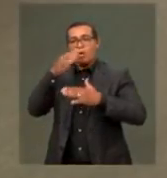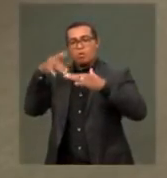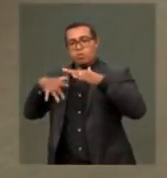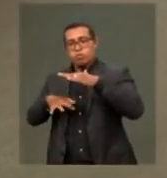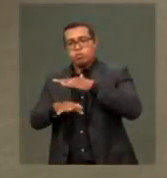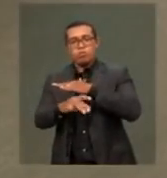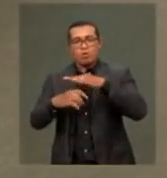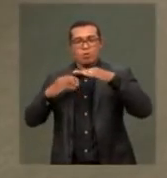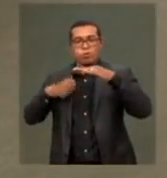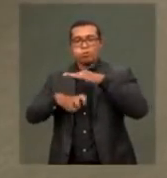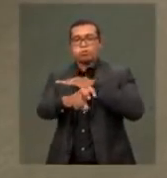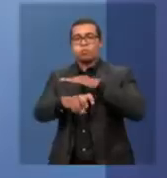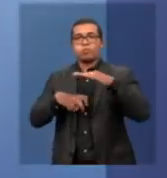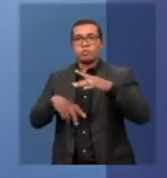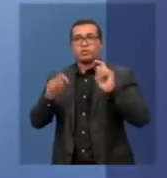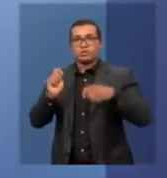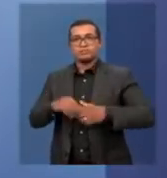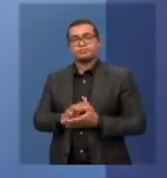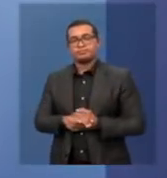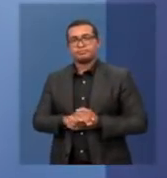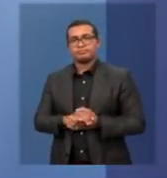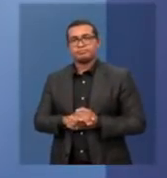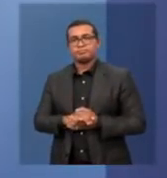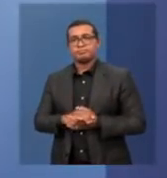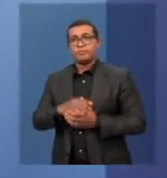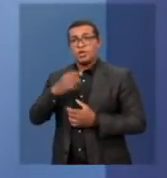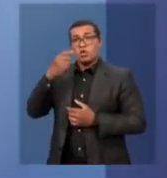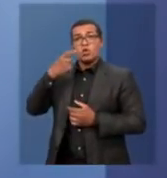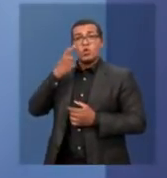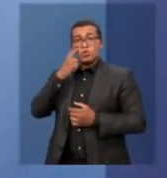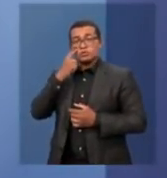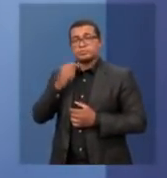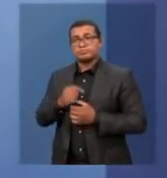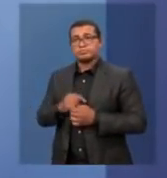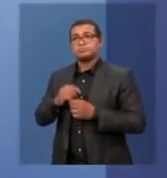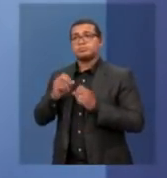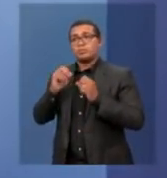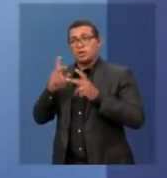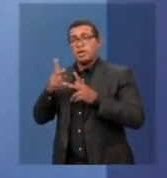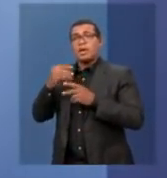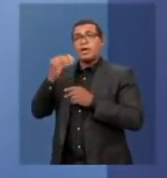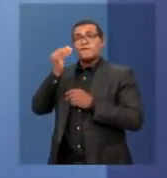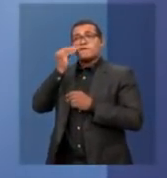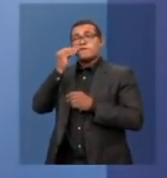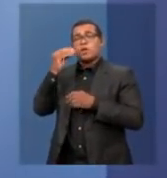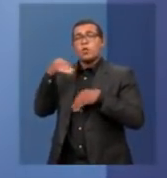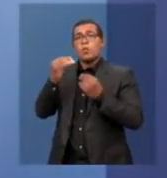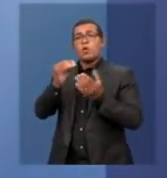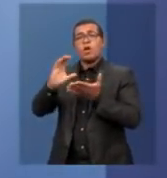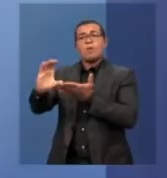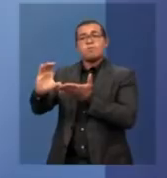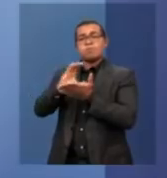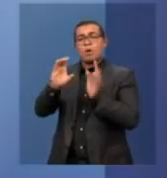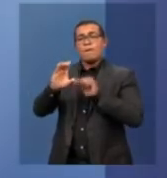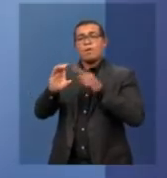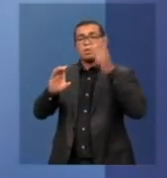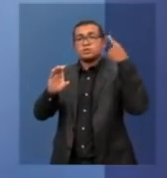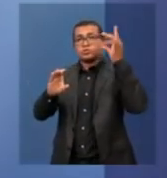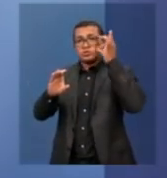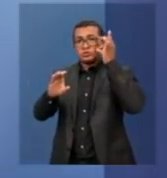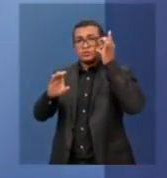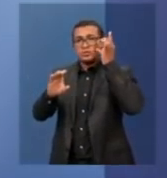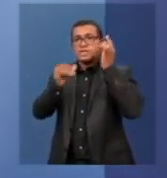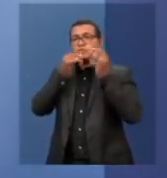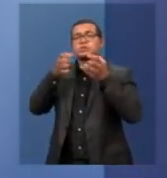11 por falta de buscar dinheiro representados fui santo eu entendo o senhor citou a pouco mestre alva